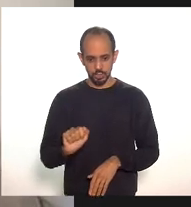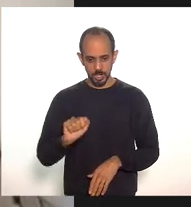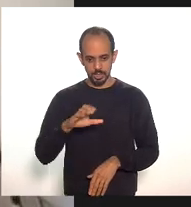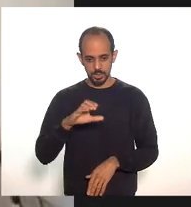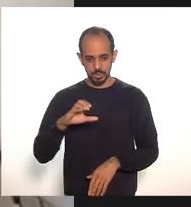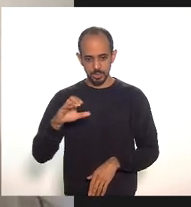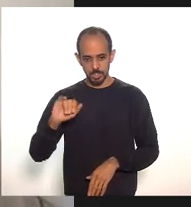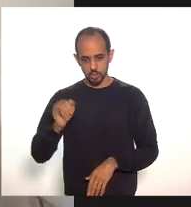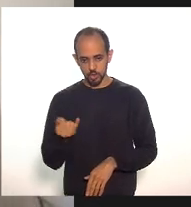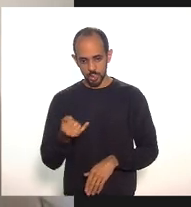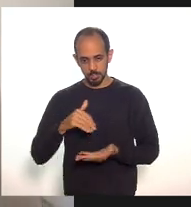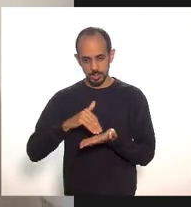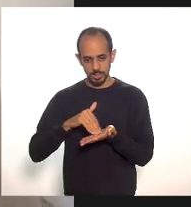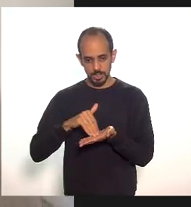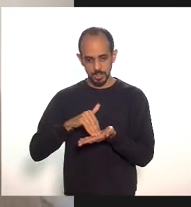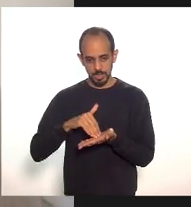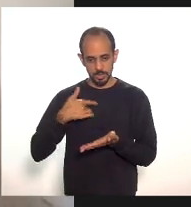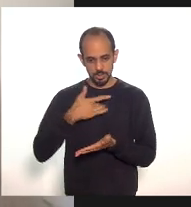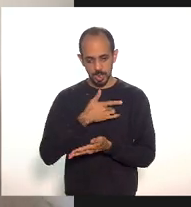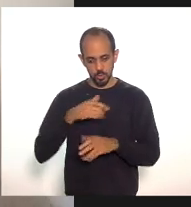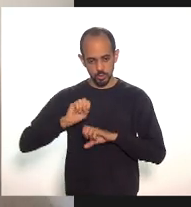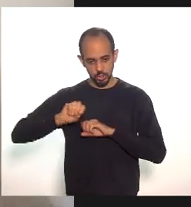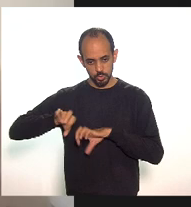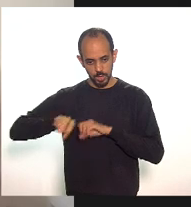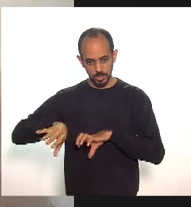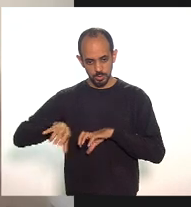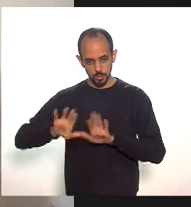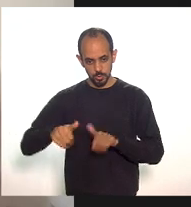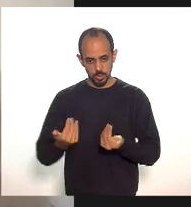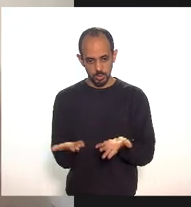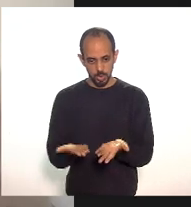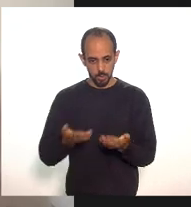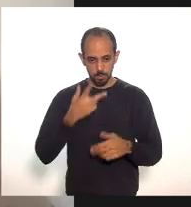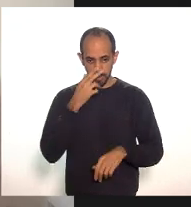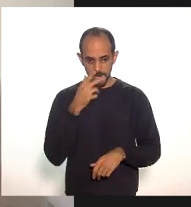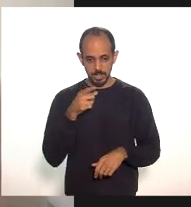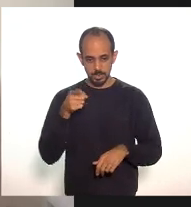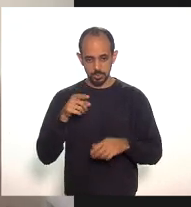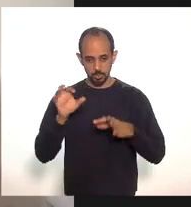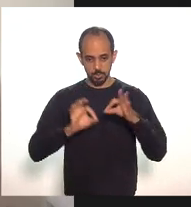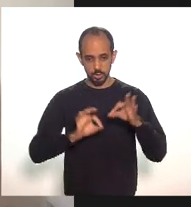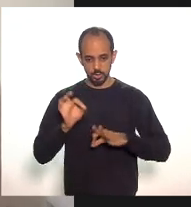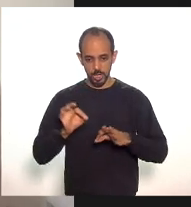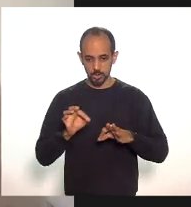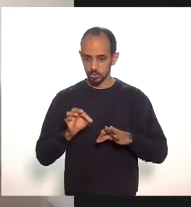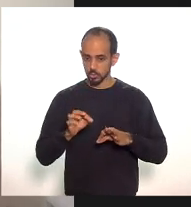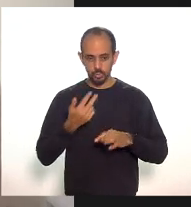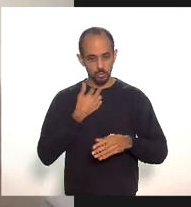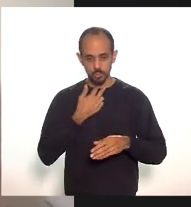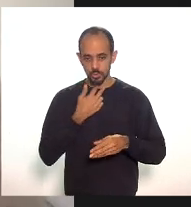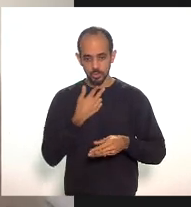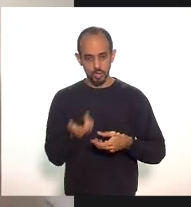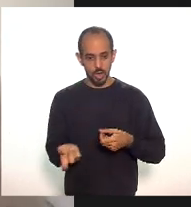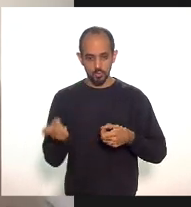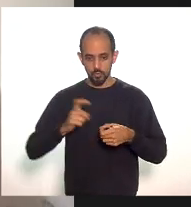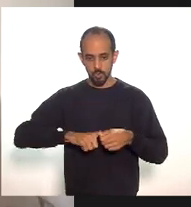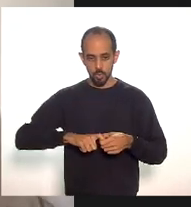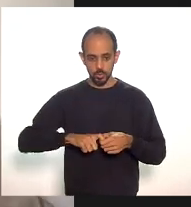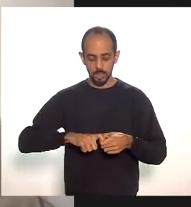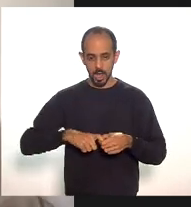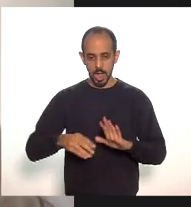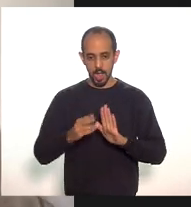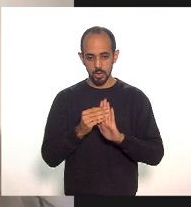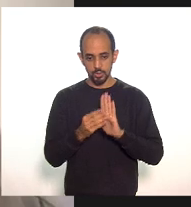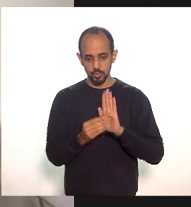ccj para secretaria de saúde e educação Então me parece com o projeto não deveria contar a falta exatamente